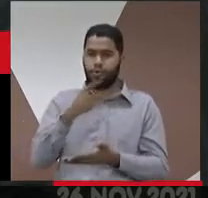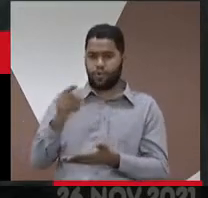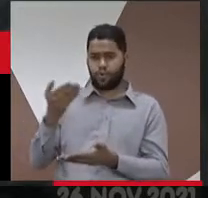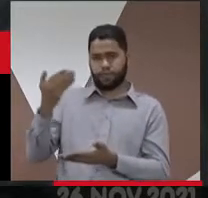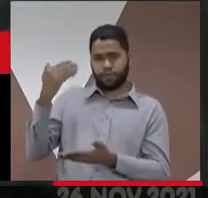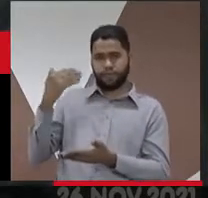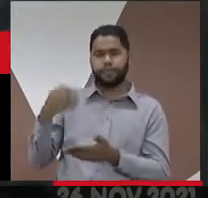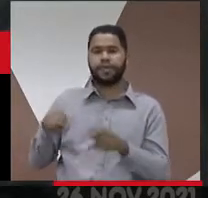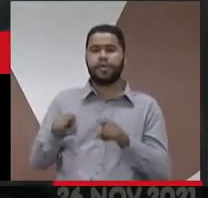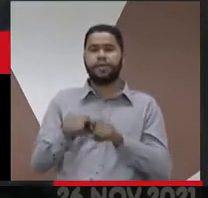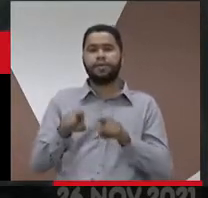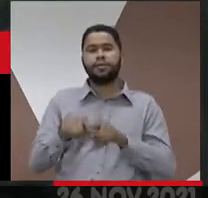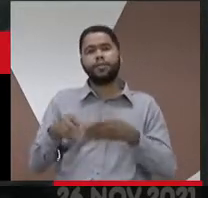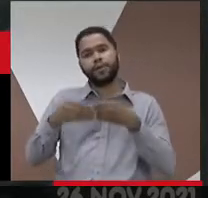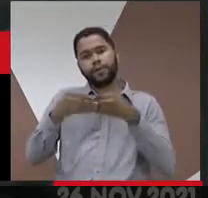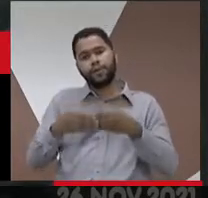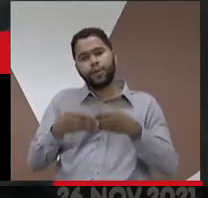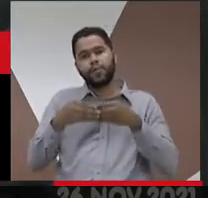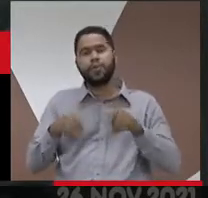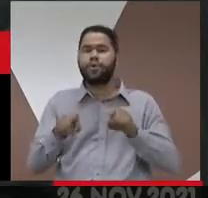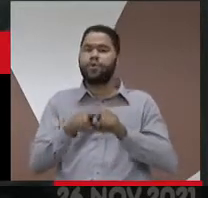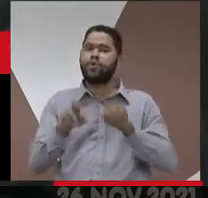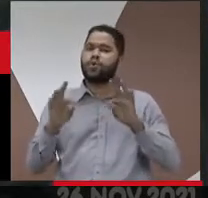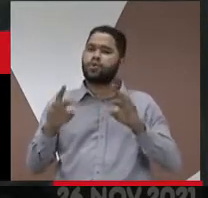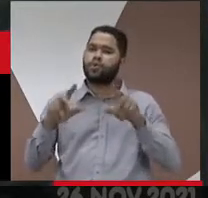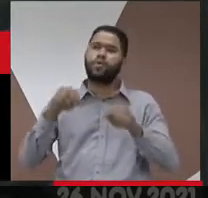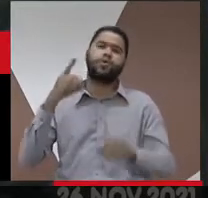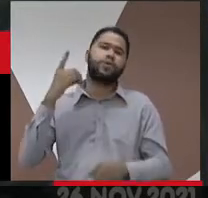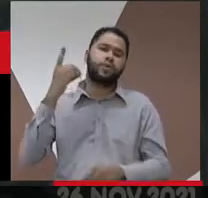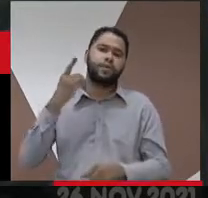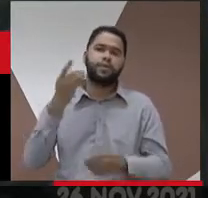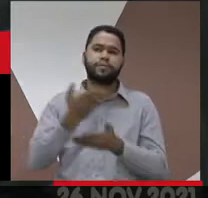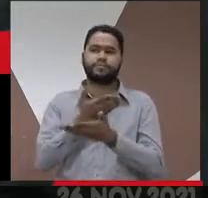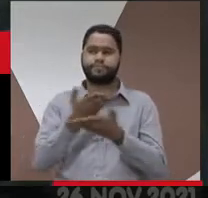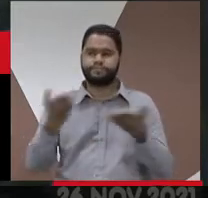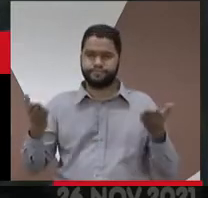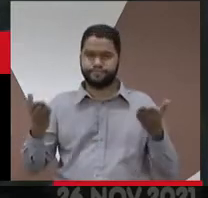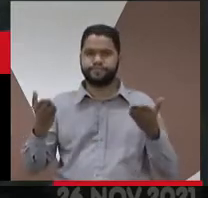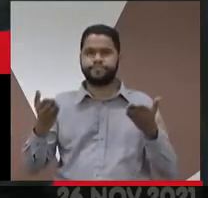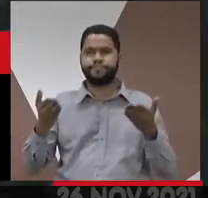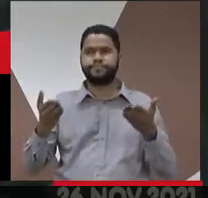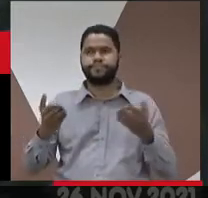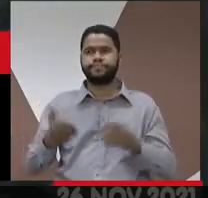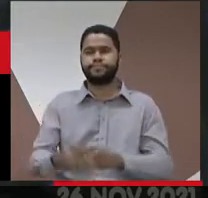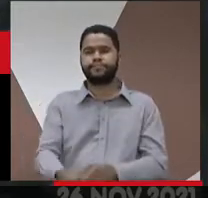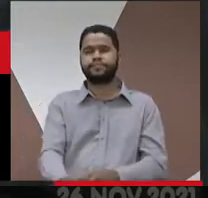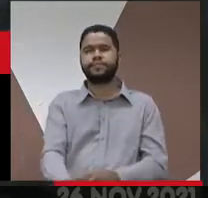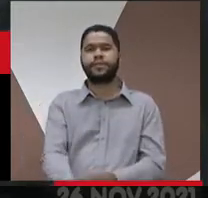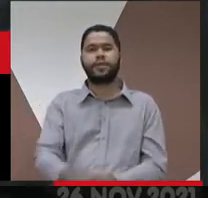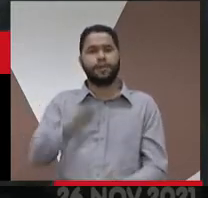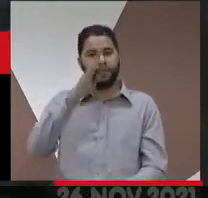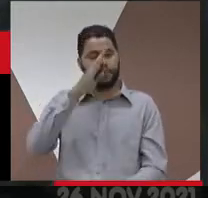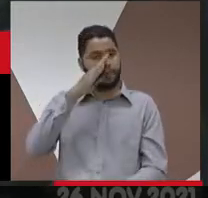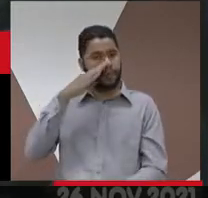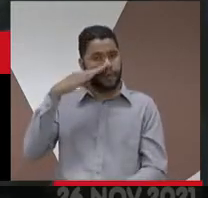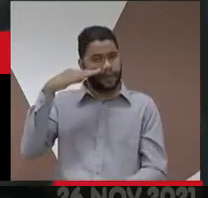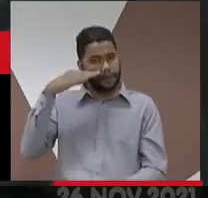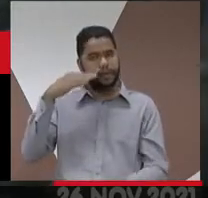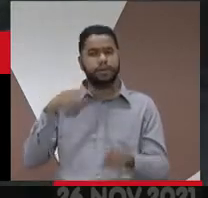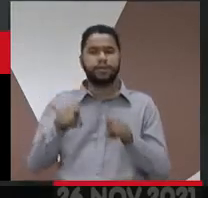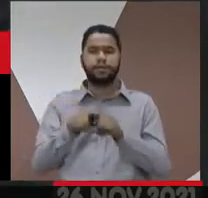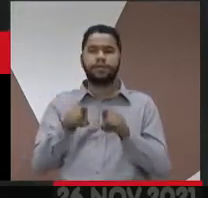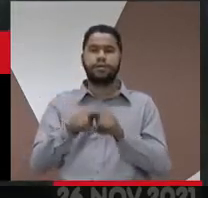deixar de cumprimentar todos os deputados e deputadas na pessoa da deputada estadual Beatriz Cerqueira e todos